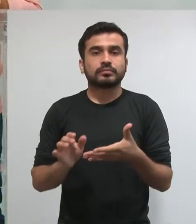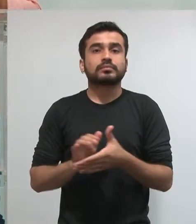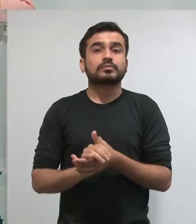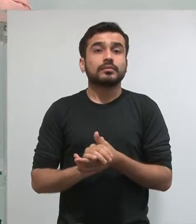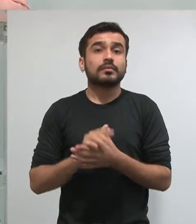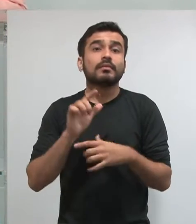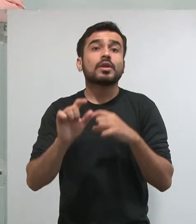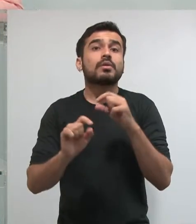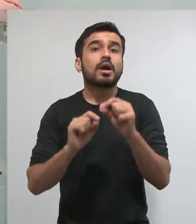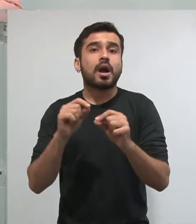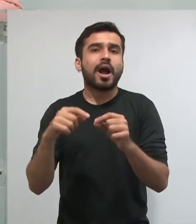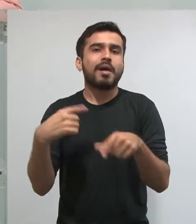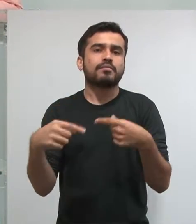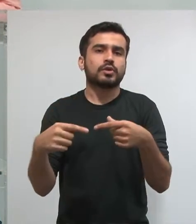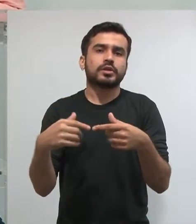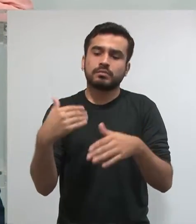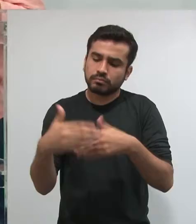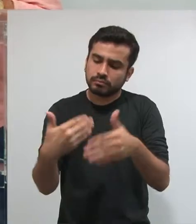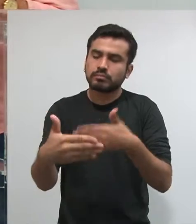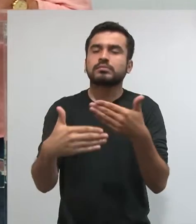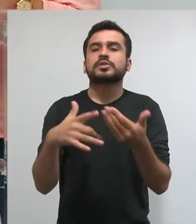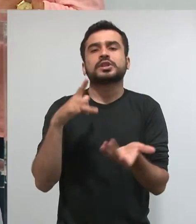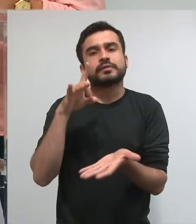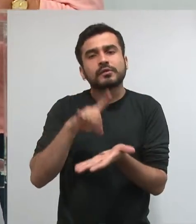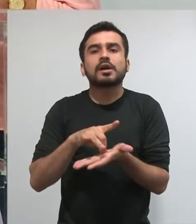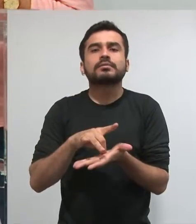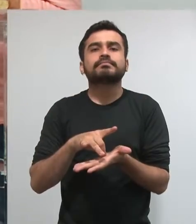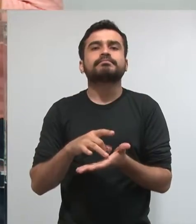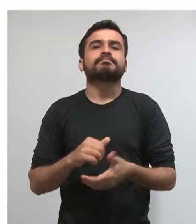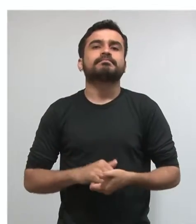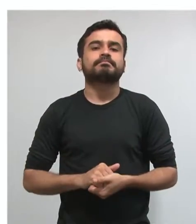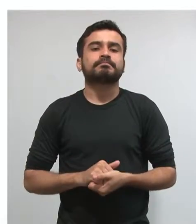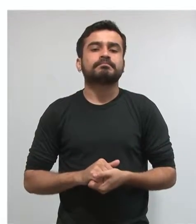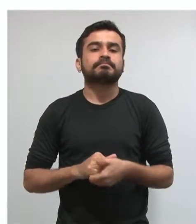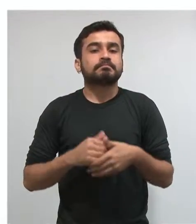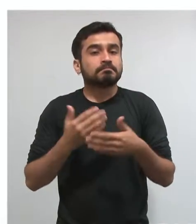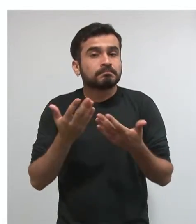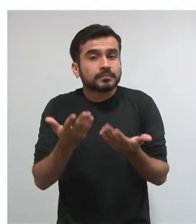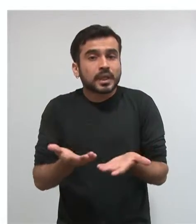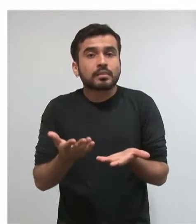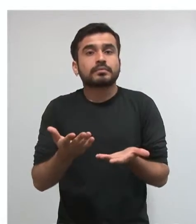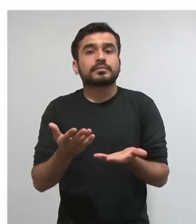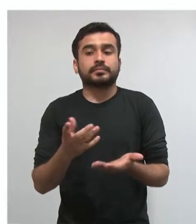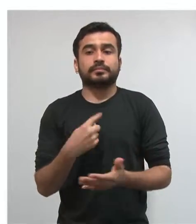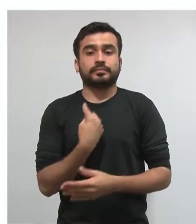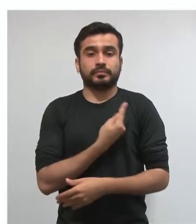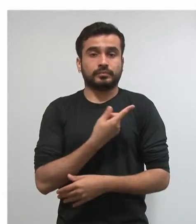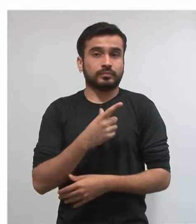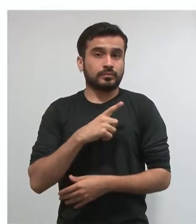que a política de fato avance e tenha sucesso lá no final. E aí, então, a gente tem